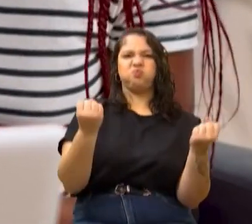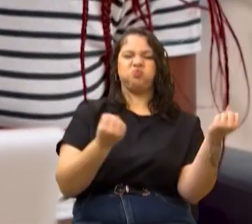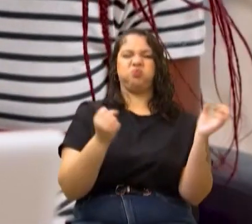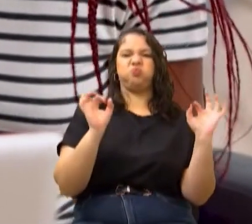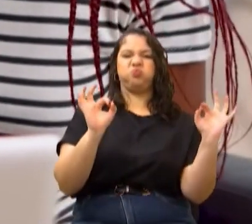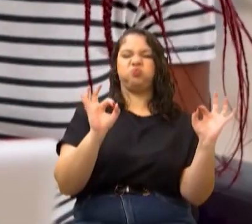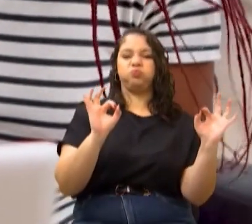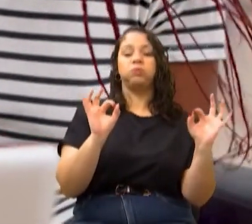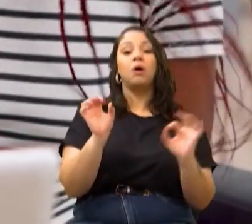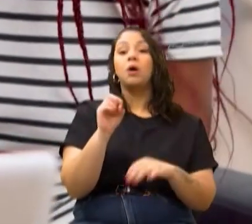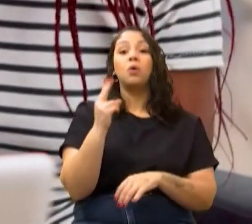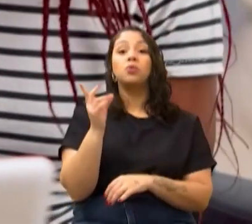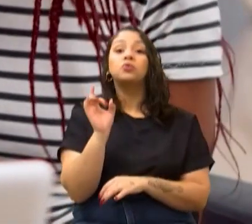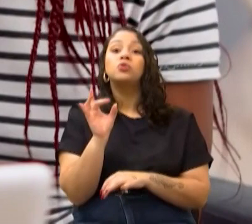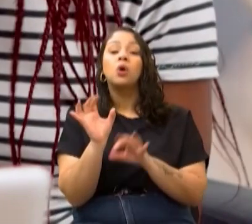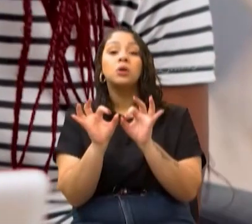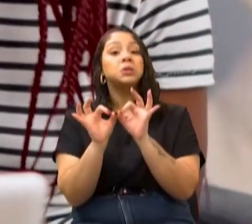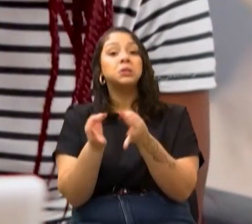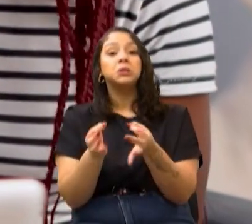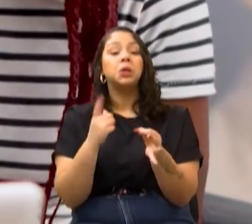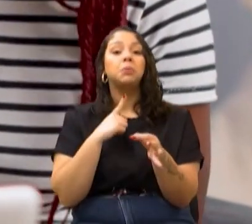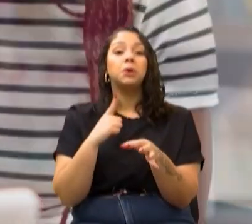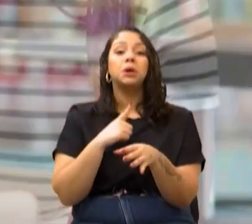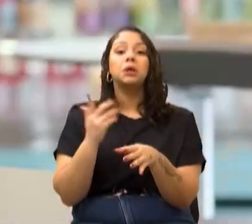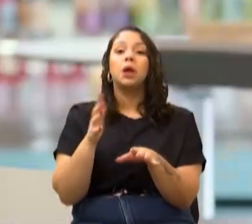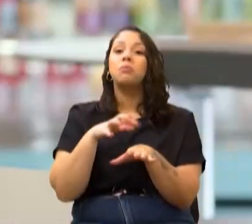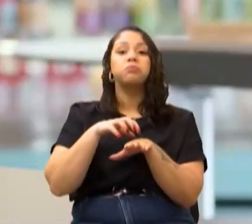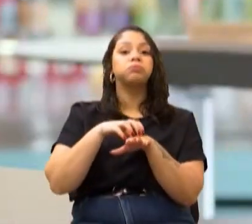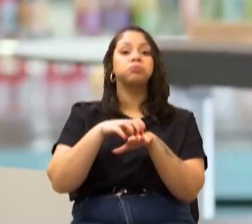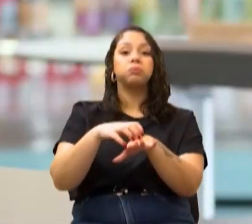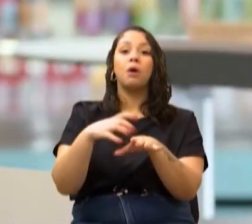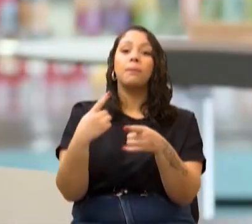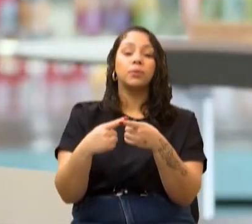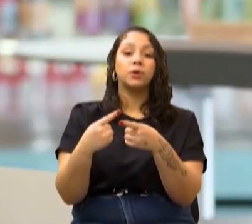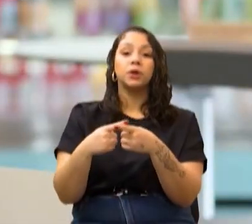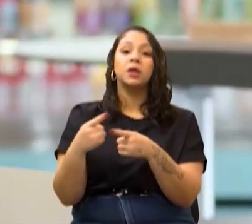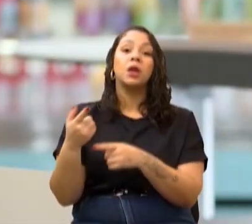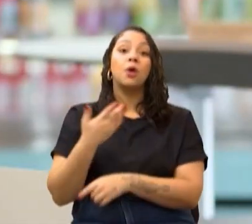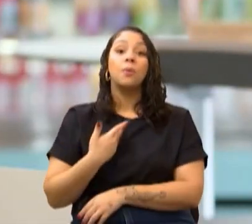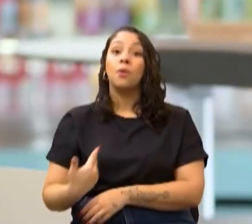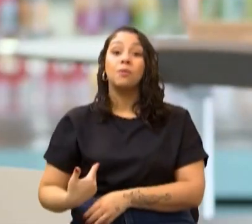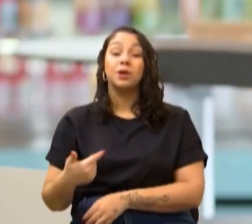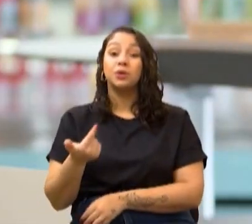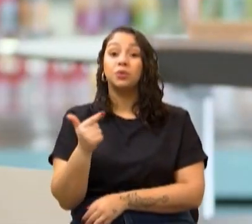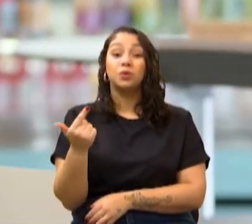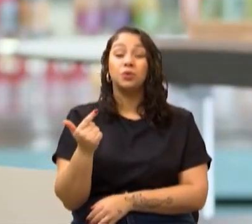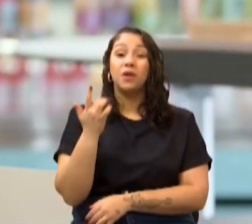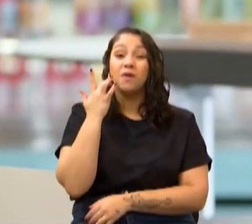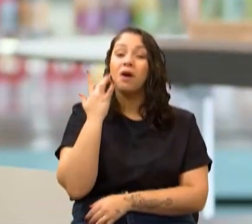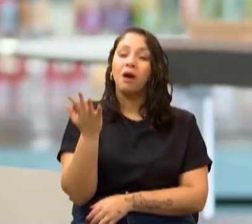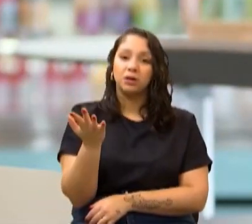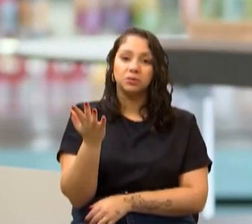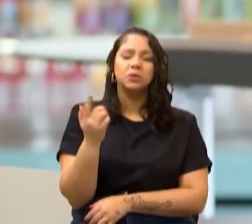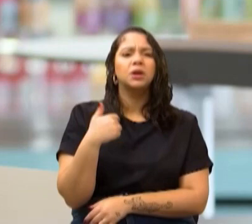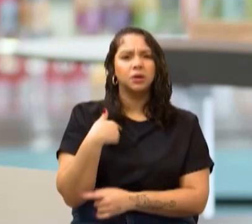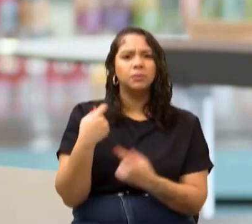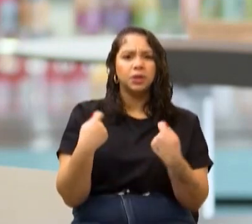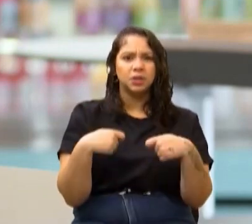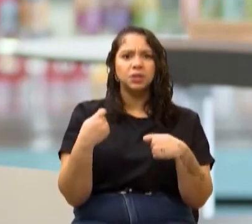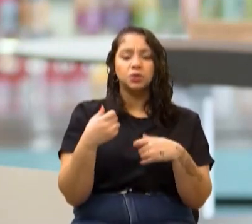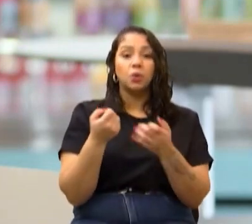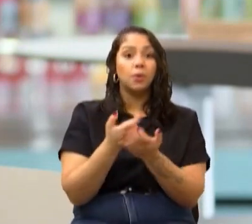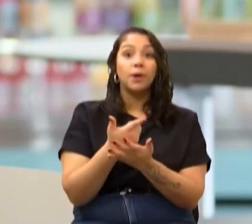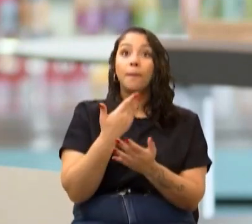de um carrão ou você precisa de um meio de transporte considerando que o público não atende às suas necessidades?